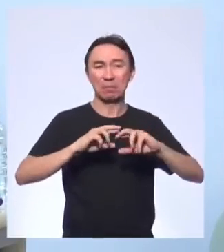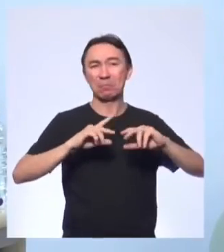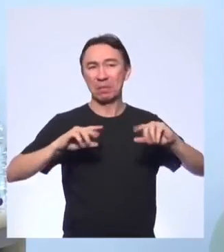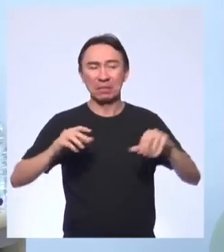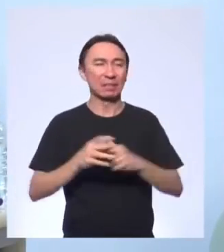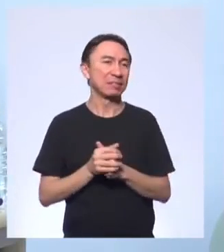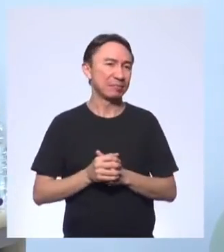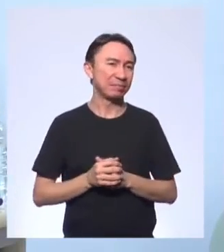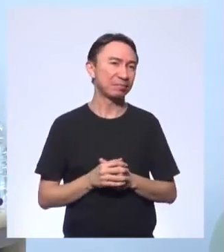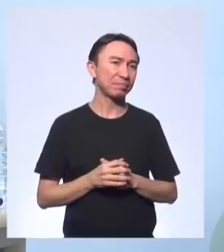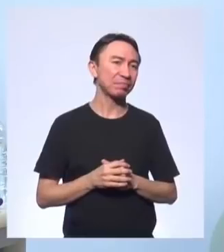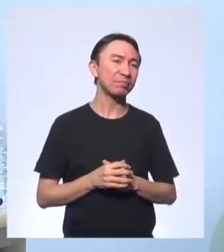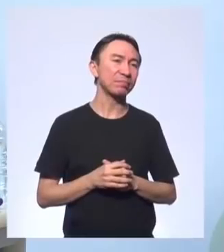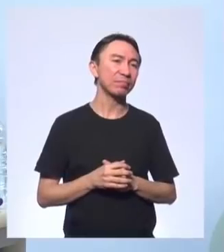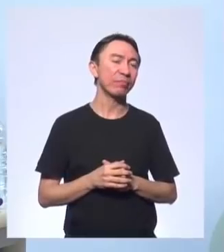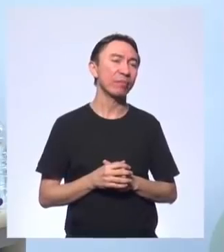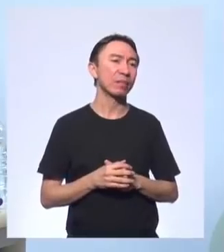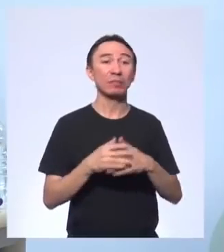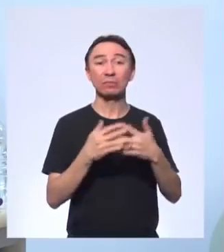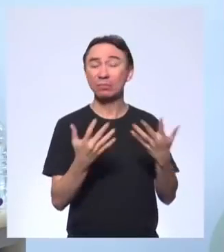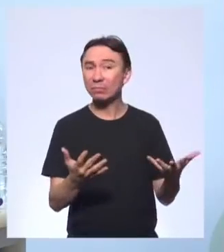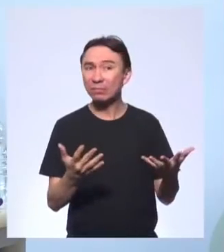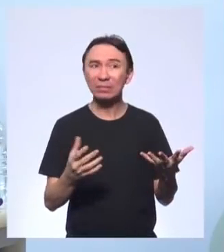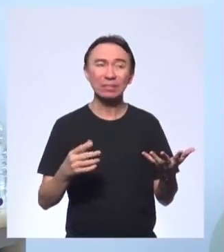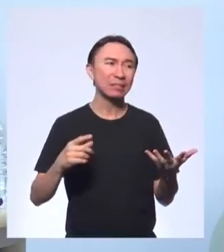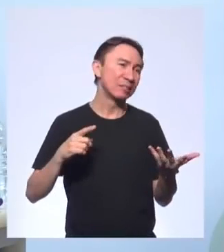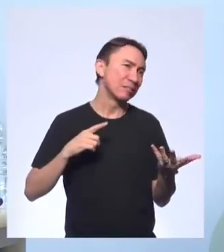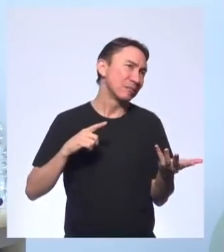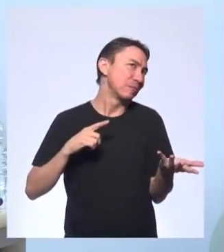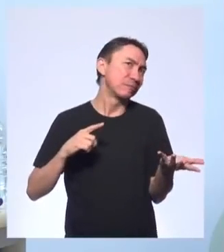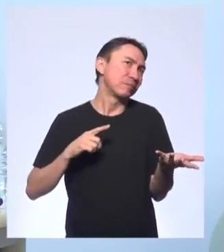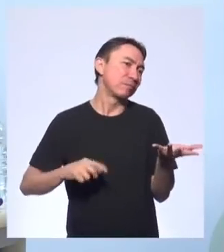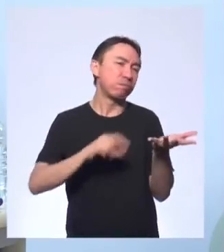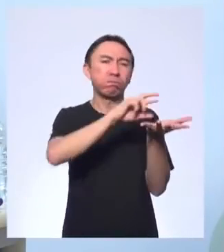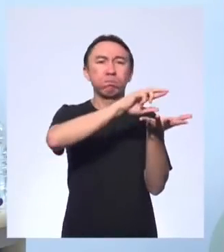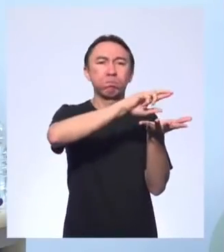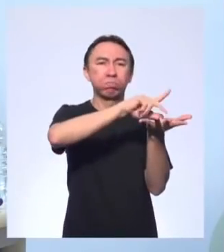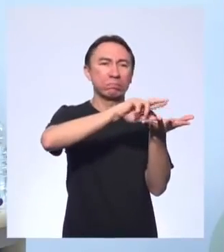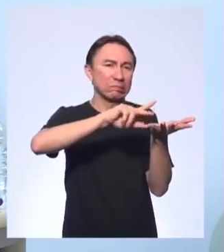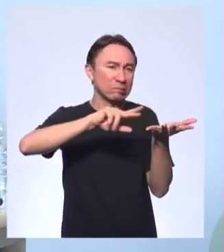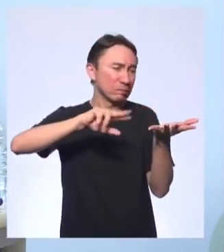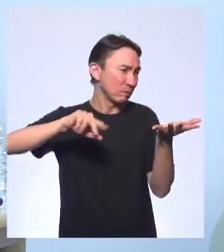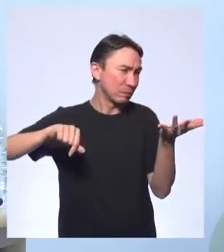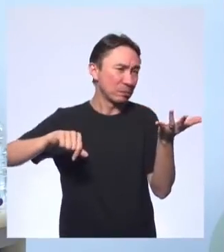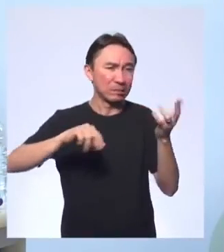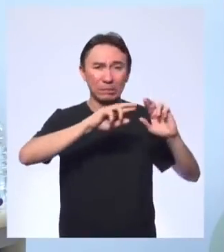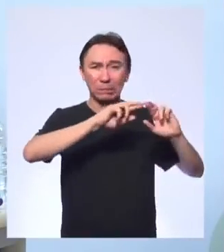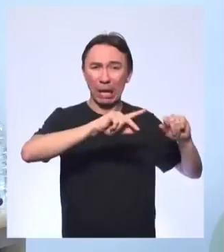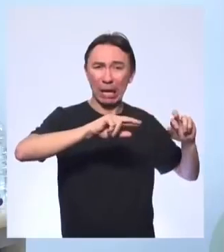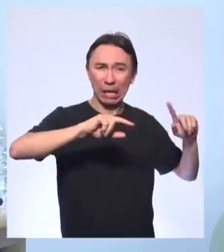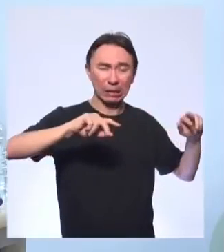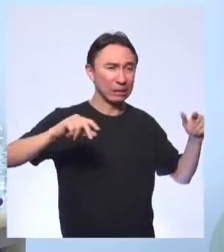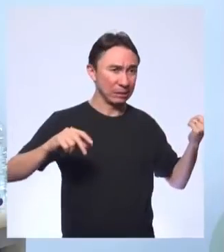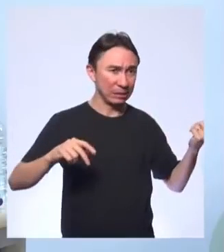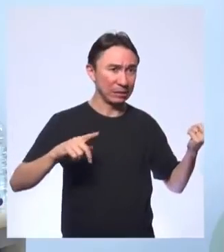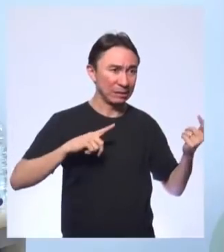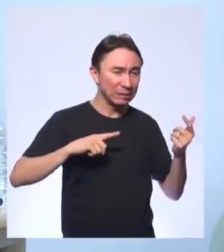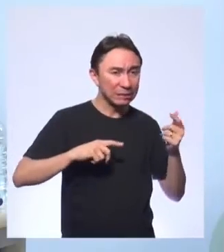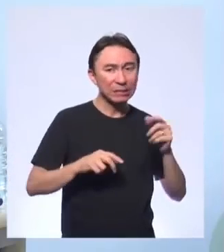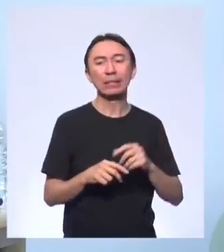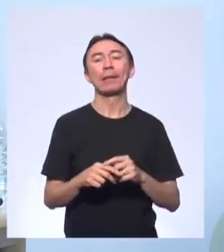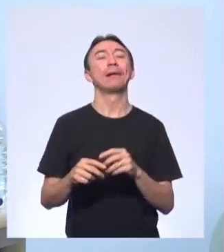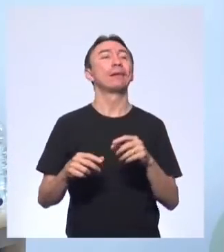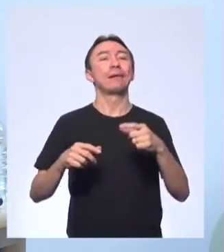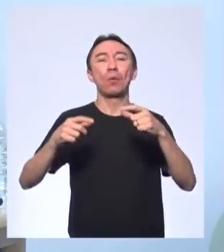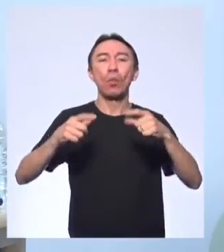enfim. Vai depender de vários fatores, né? A gente percebe que é multifatorial, e por isso que existe essa diferença, né? Por